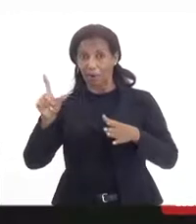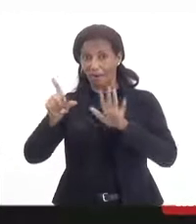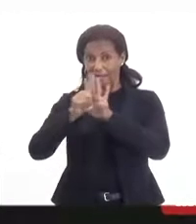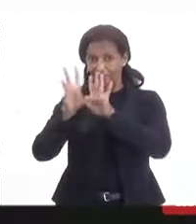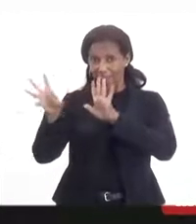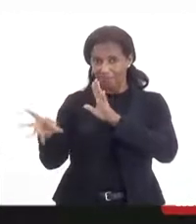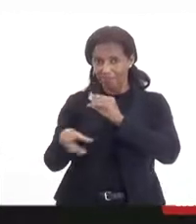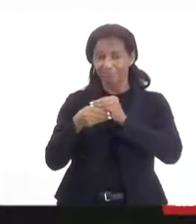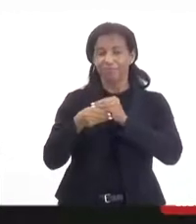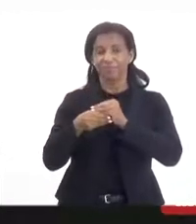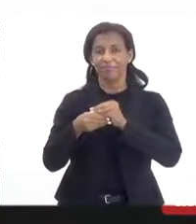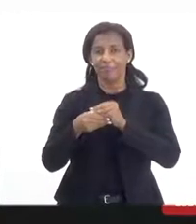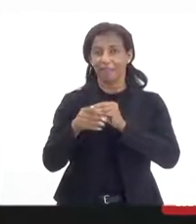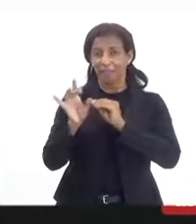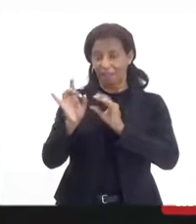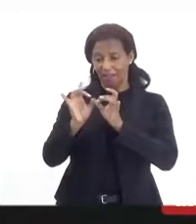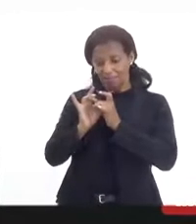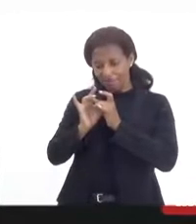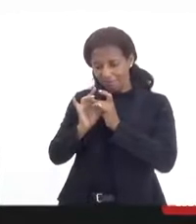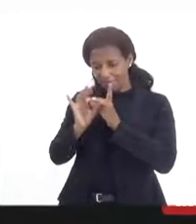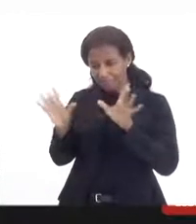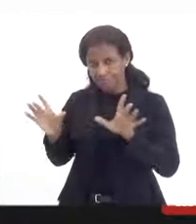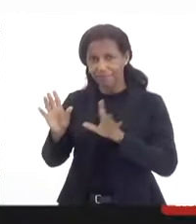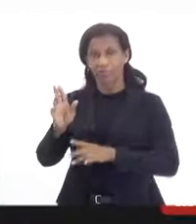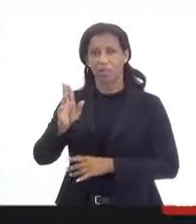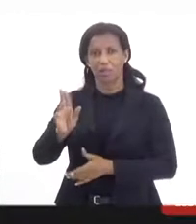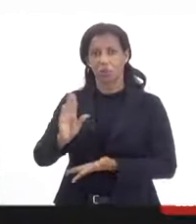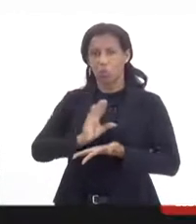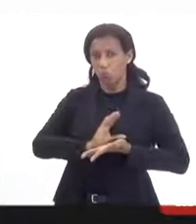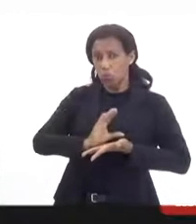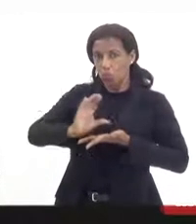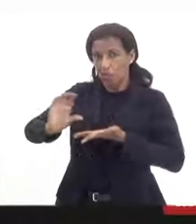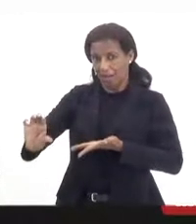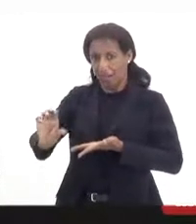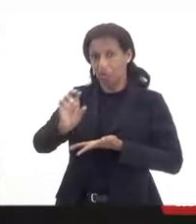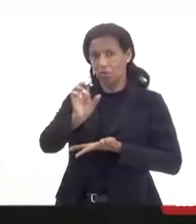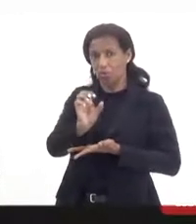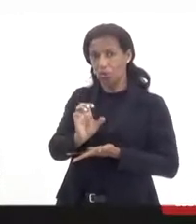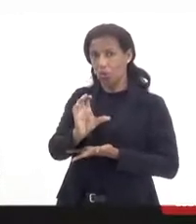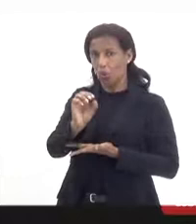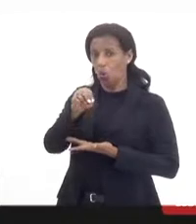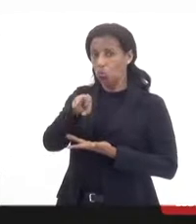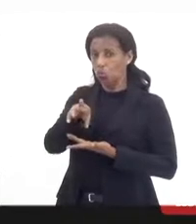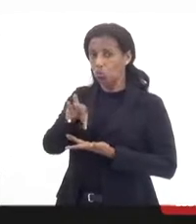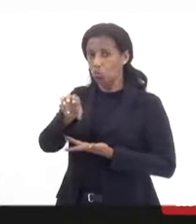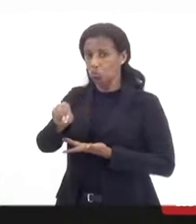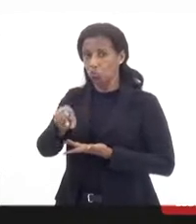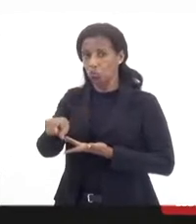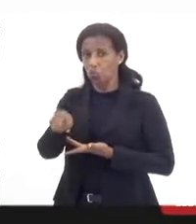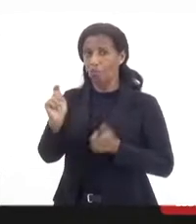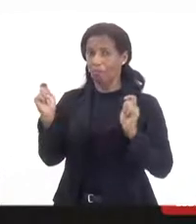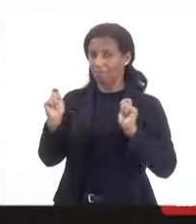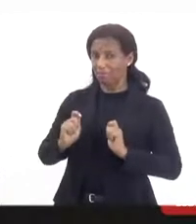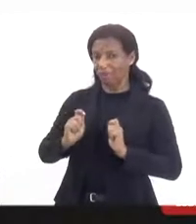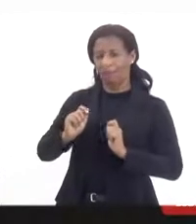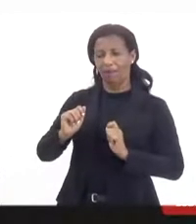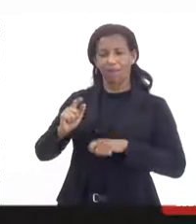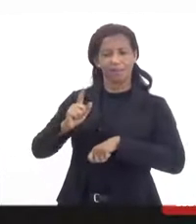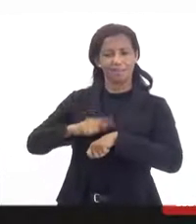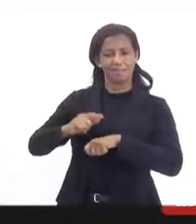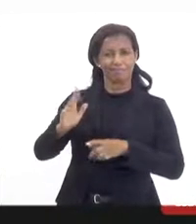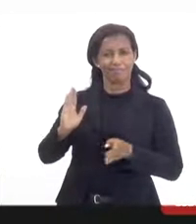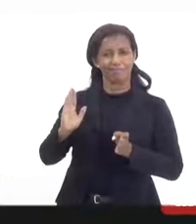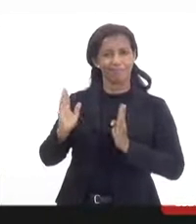87 permita o uso, o creditamento de uso e consumo, faz essa condição temporal